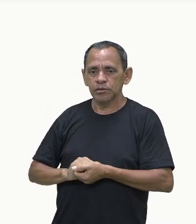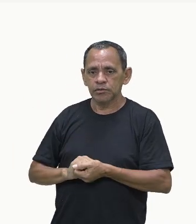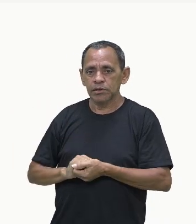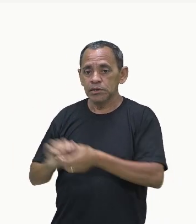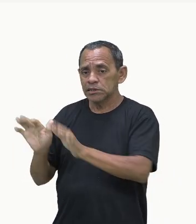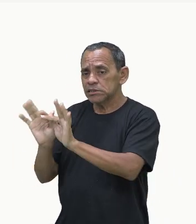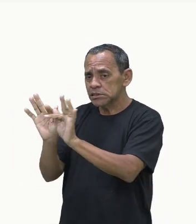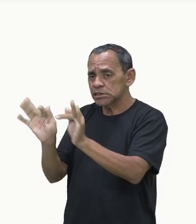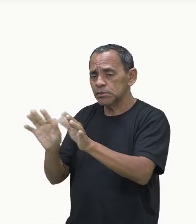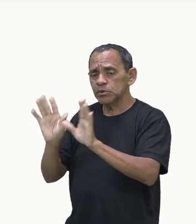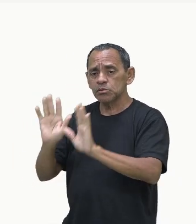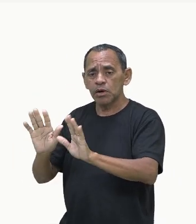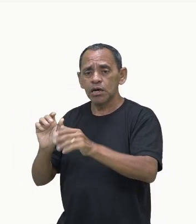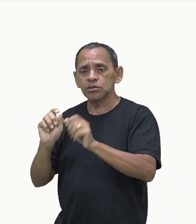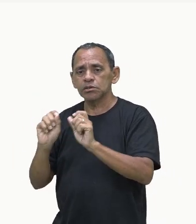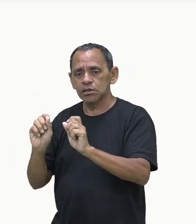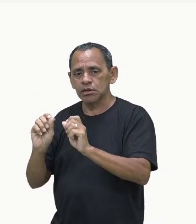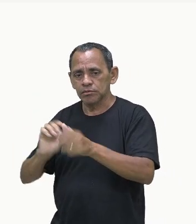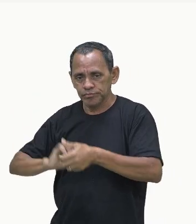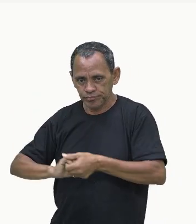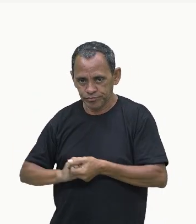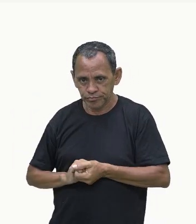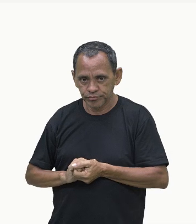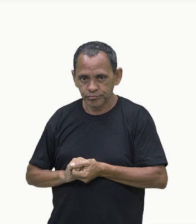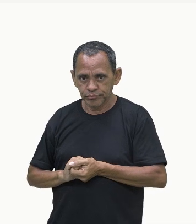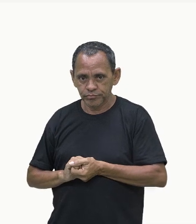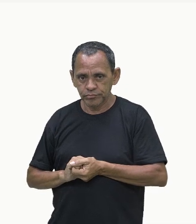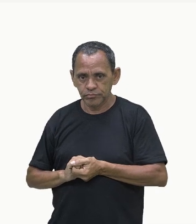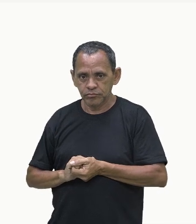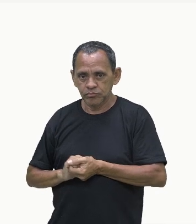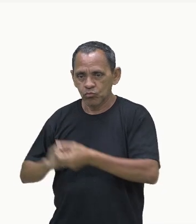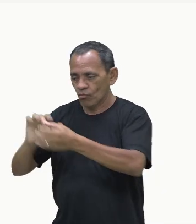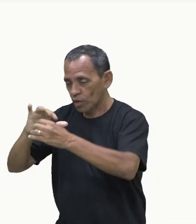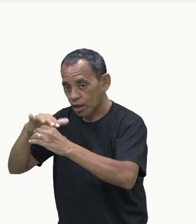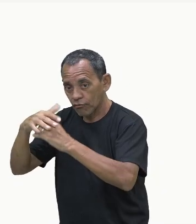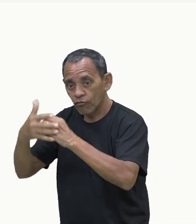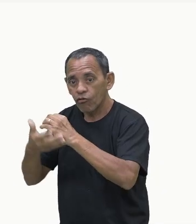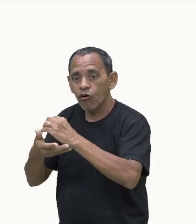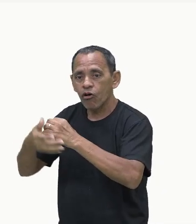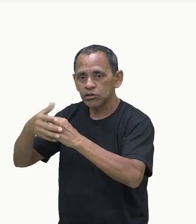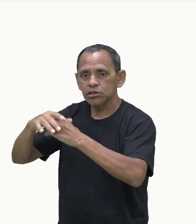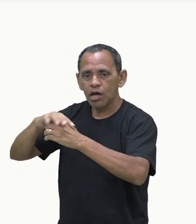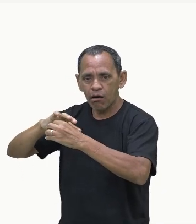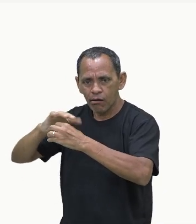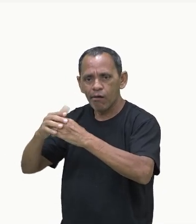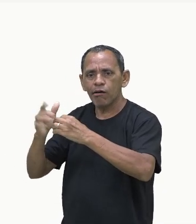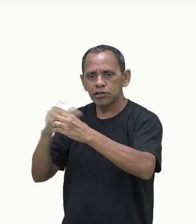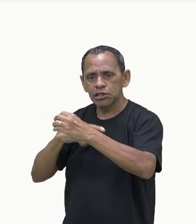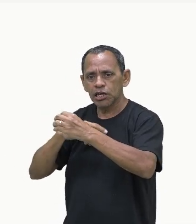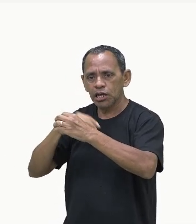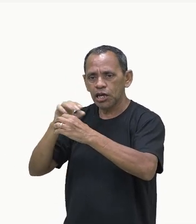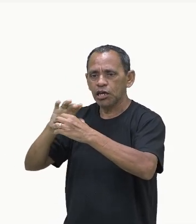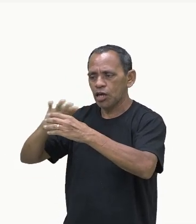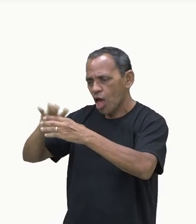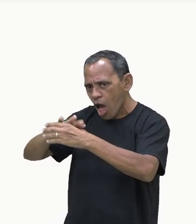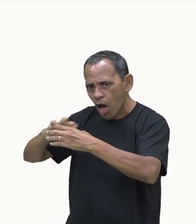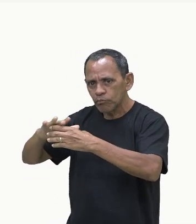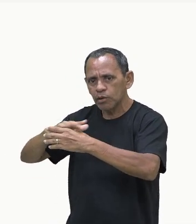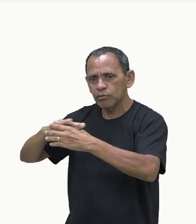simples, Eu tenho a membrana plasmática, eu tenho aqui